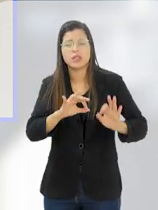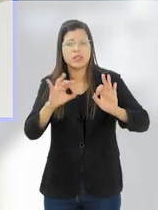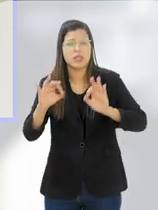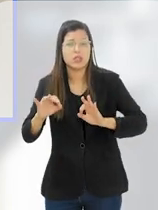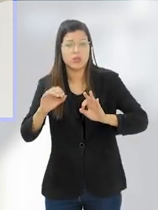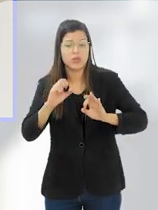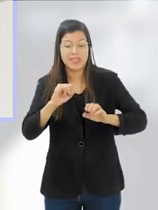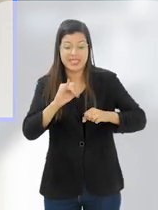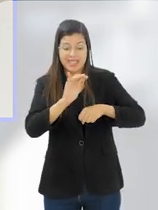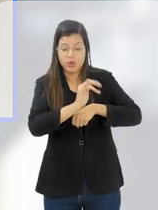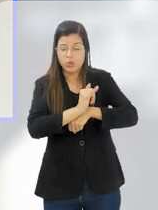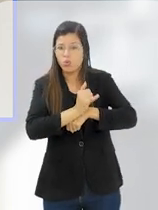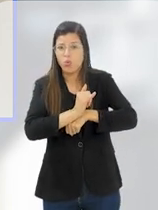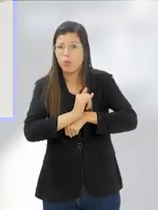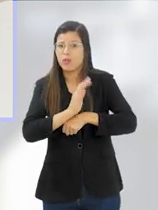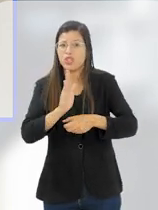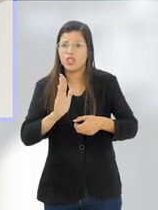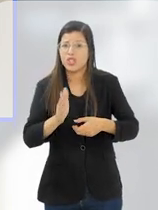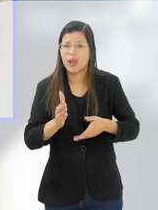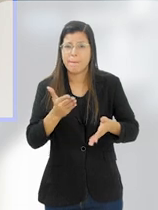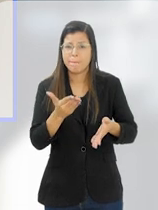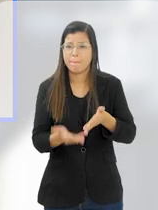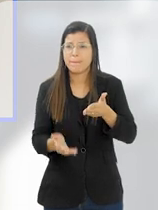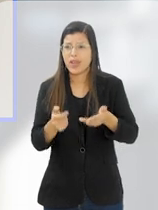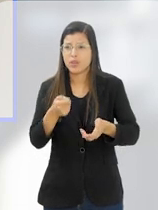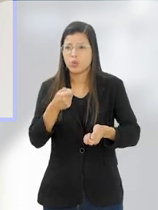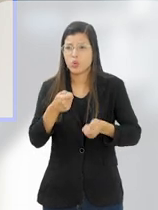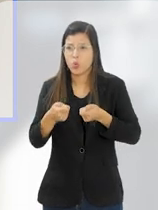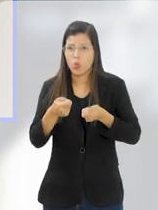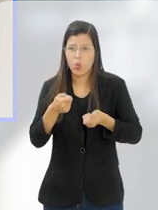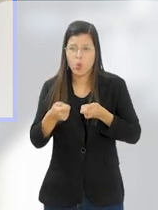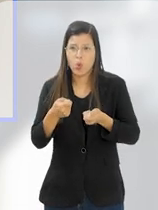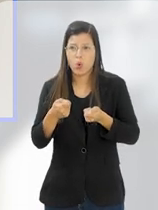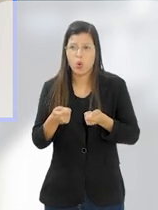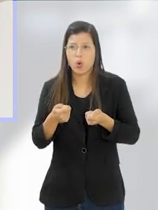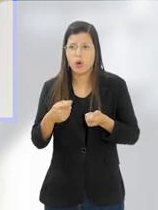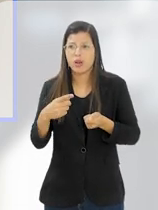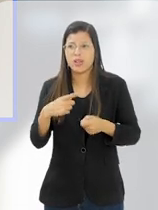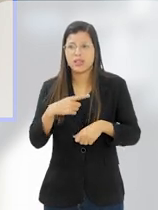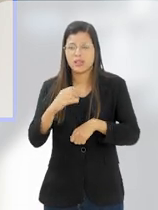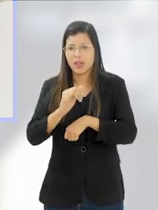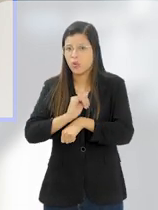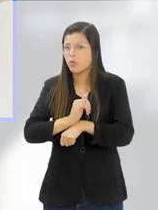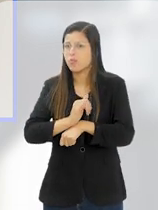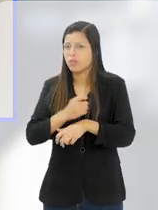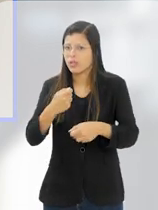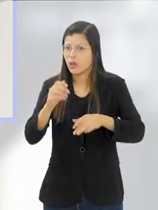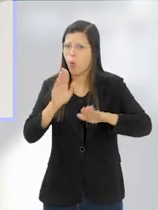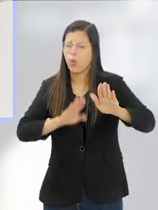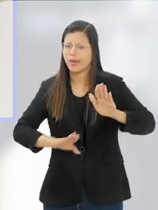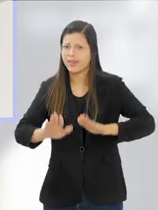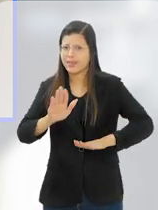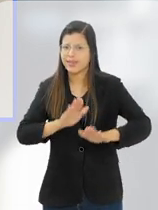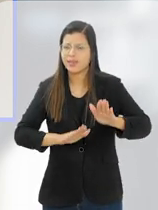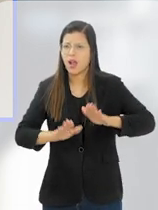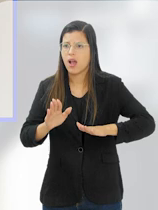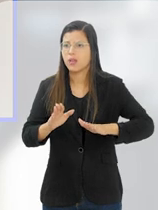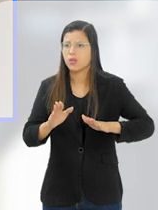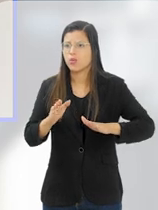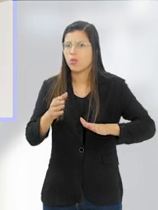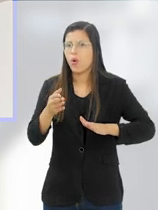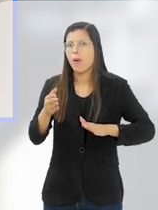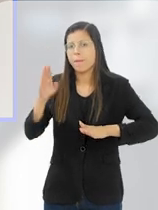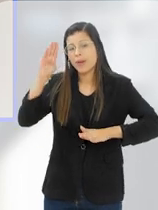perde o controle, né? Então, uma Smart TV, que hoje em dia está em muitas casas, que tem YouTube, tem que tomar cuidado. Especialmente, você